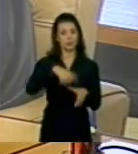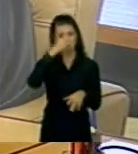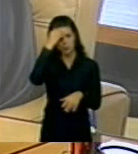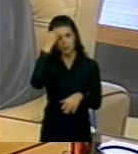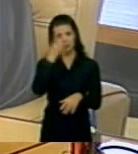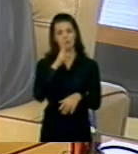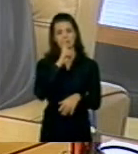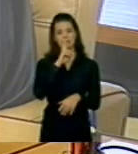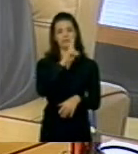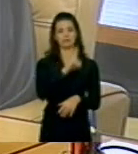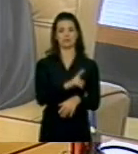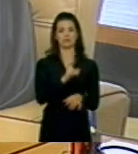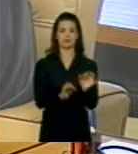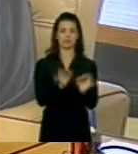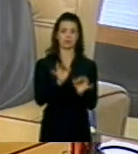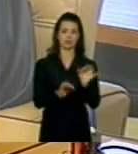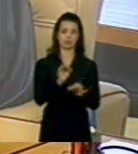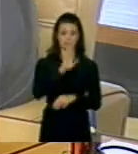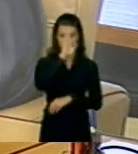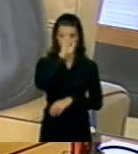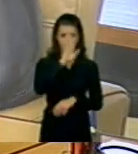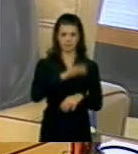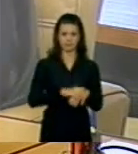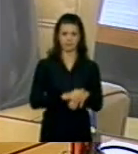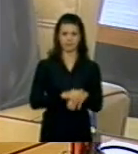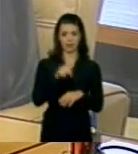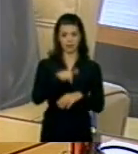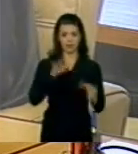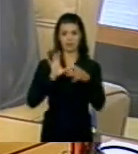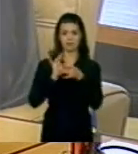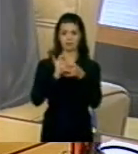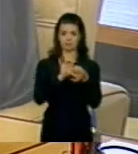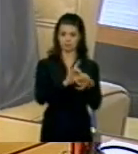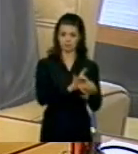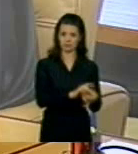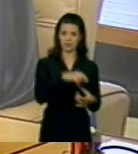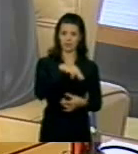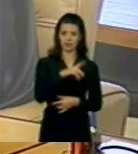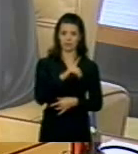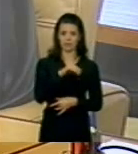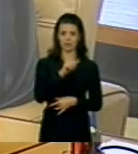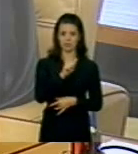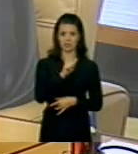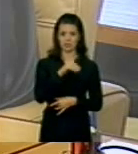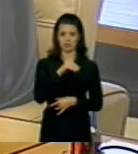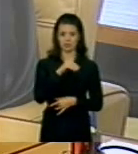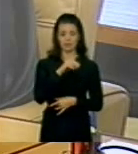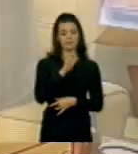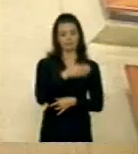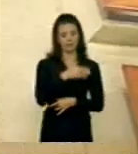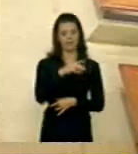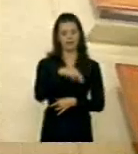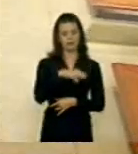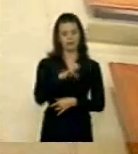resultado definitivo do julgamento principal. E, nesse contexto, a medida cautelar em deferência, como bem